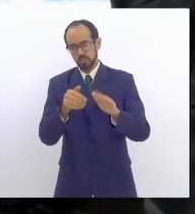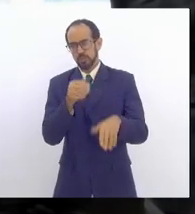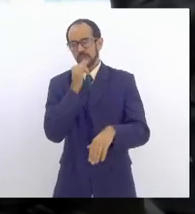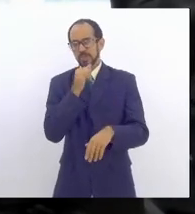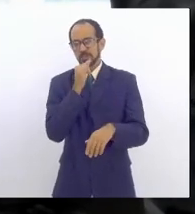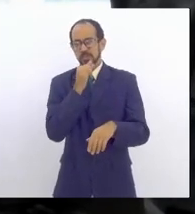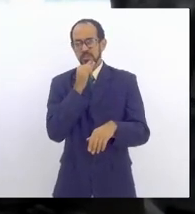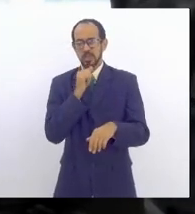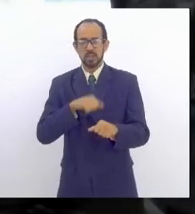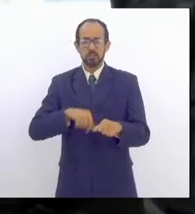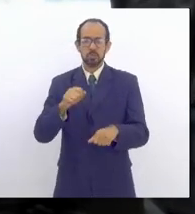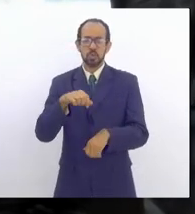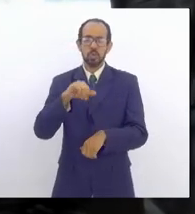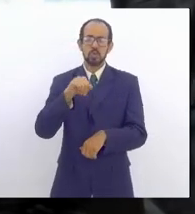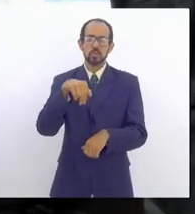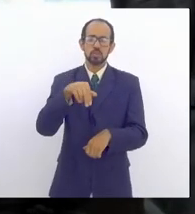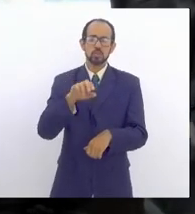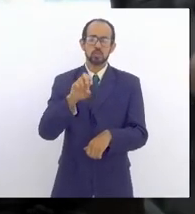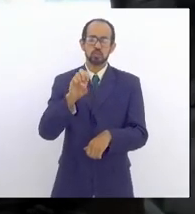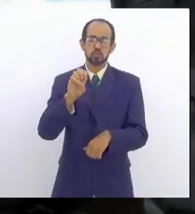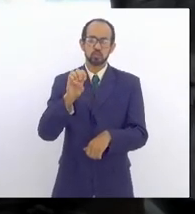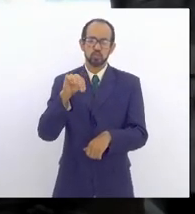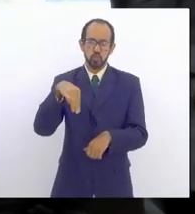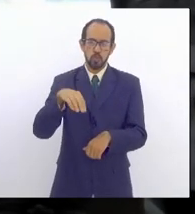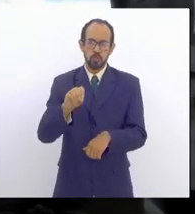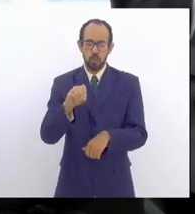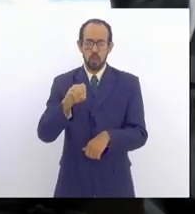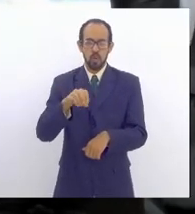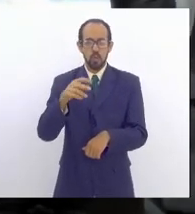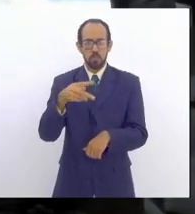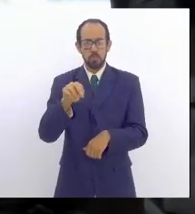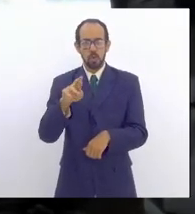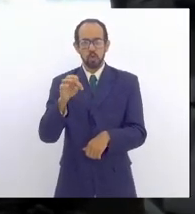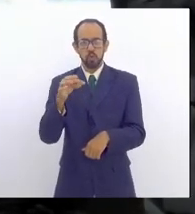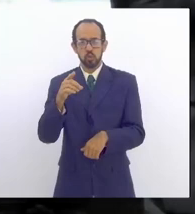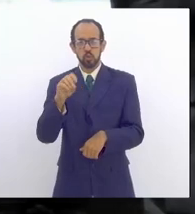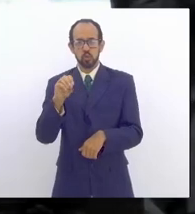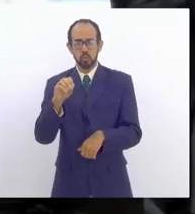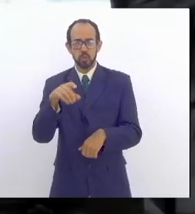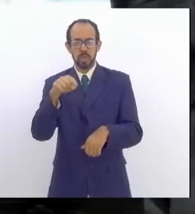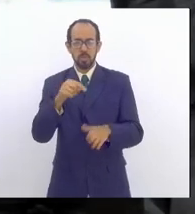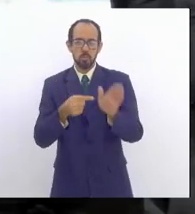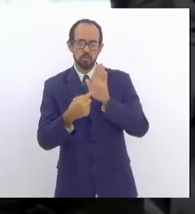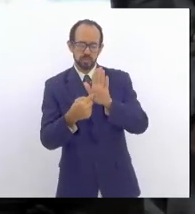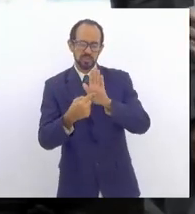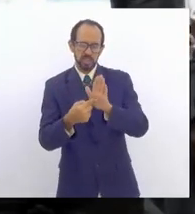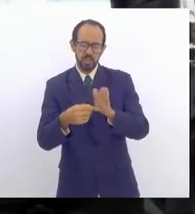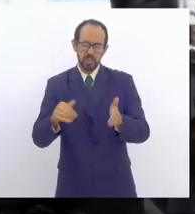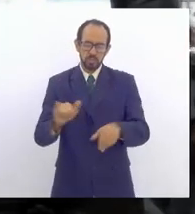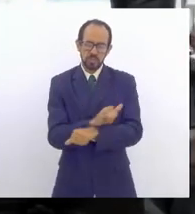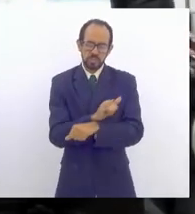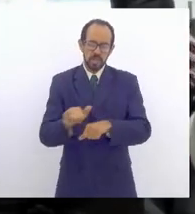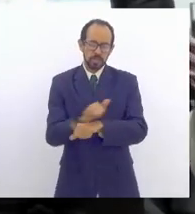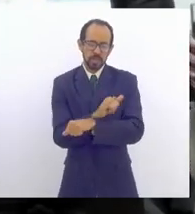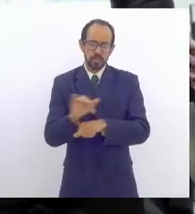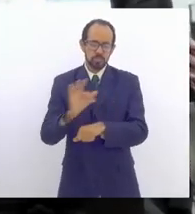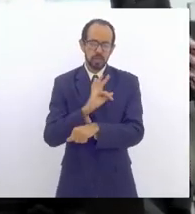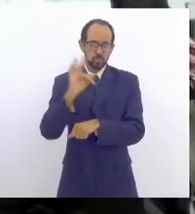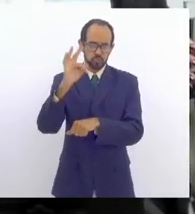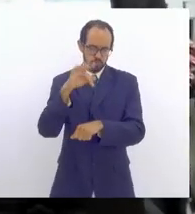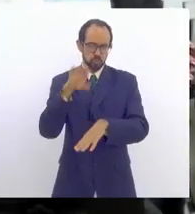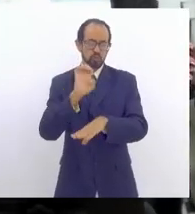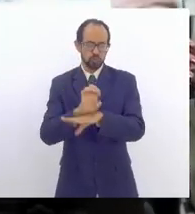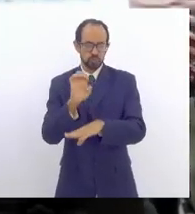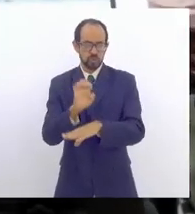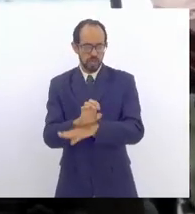matriz insumo-produto, mostrando o caminho das pedras para a melhor conexão entre as diversas cadeias produtivas do Estado. Vossa